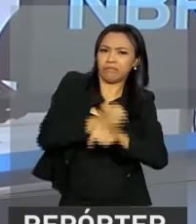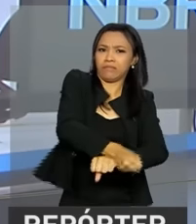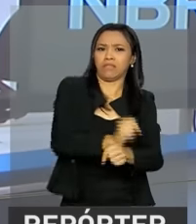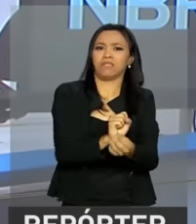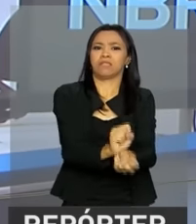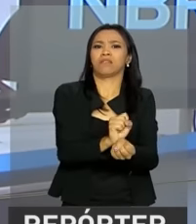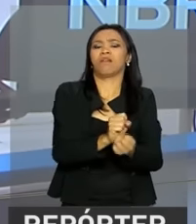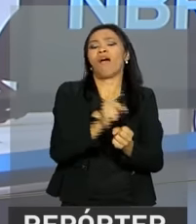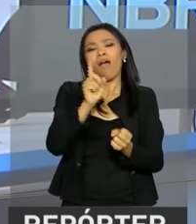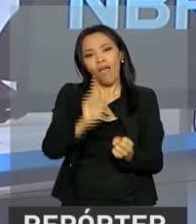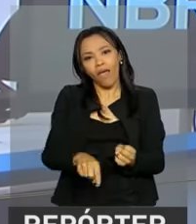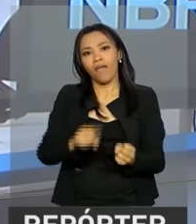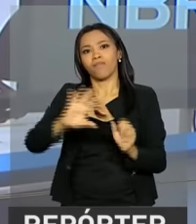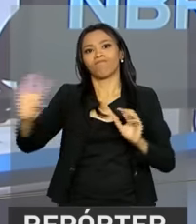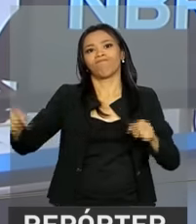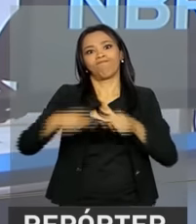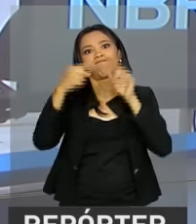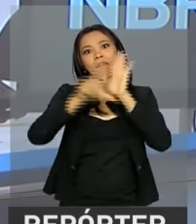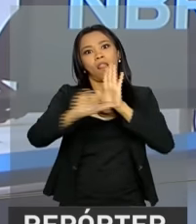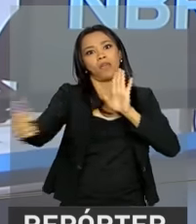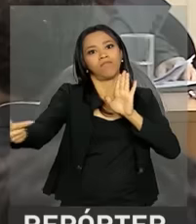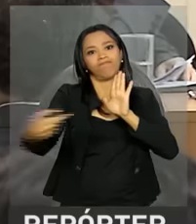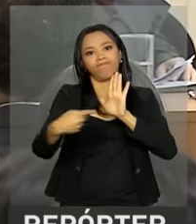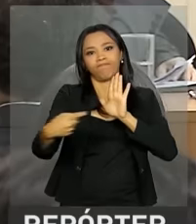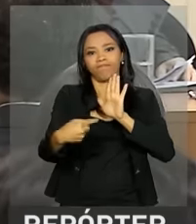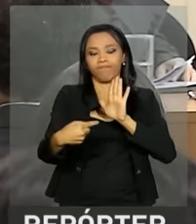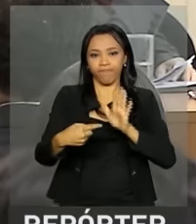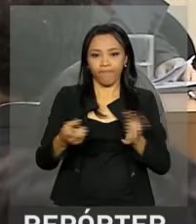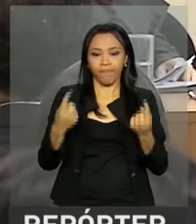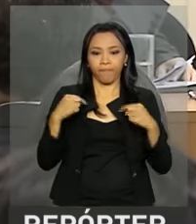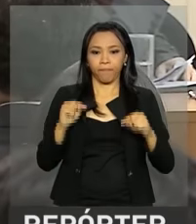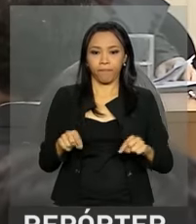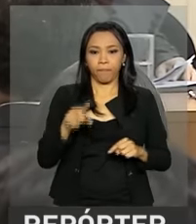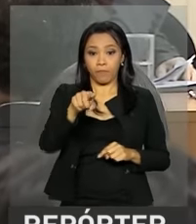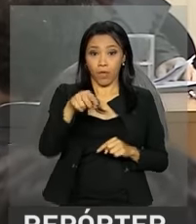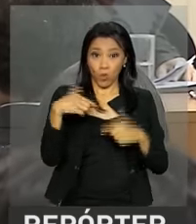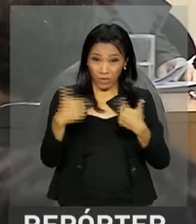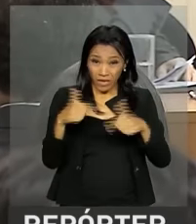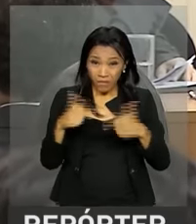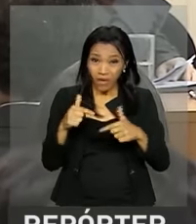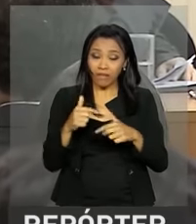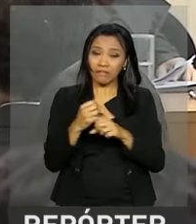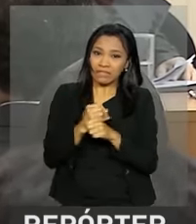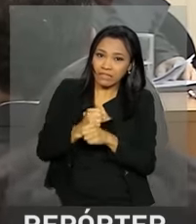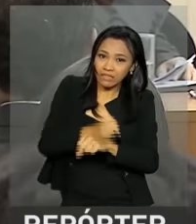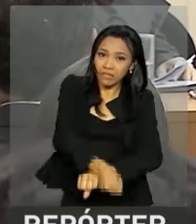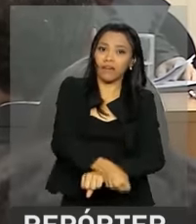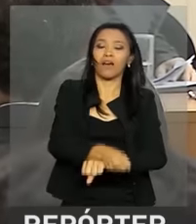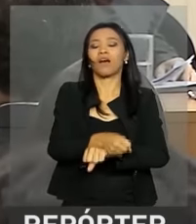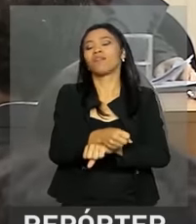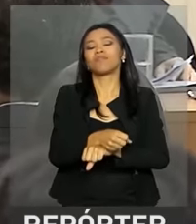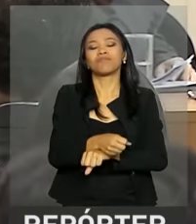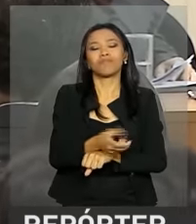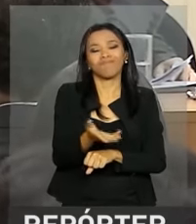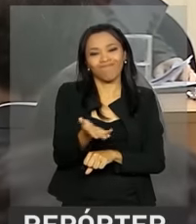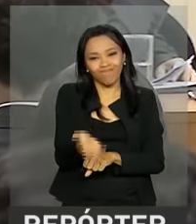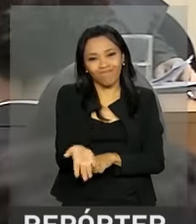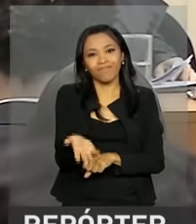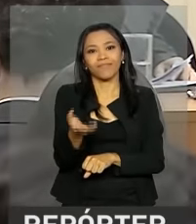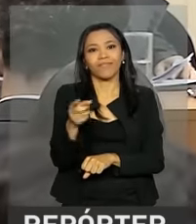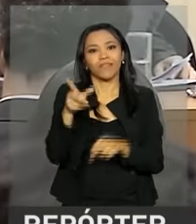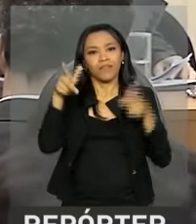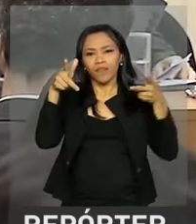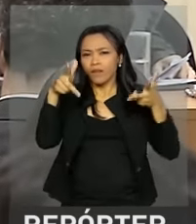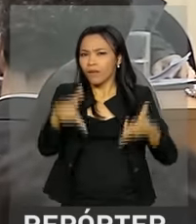especificar o crime em lei trabalho escravo contemporâneo que pode ser tanto é o